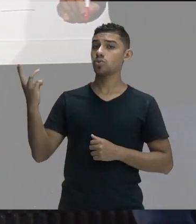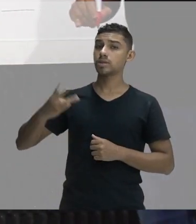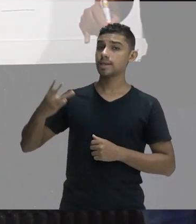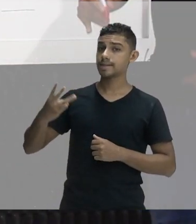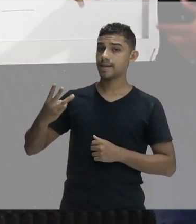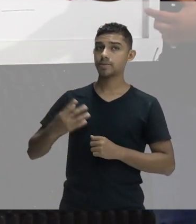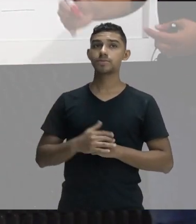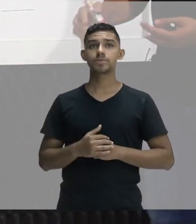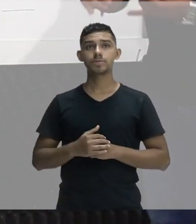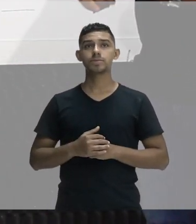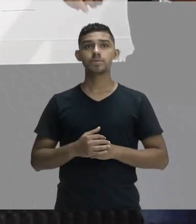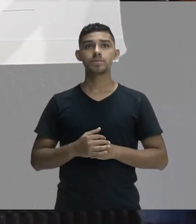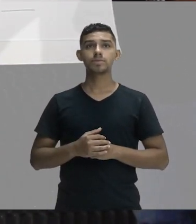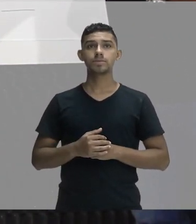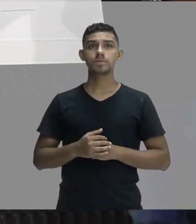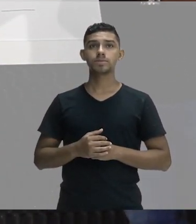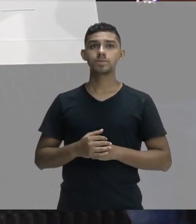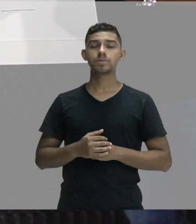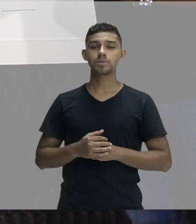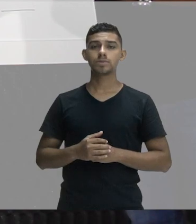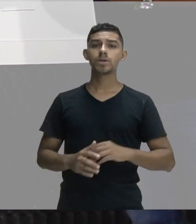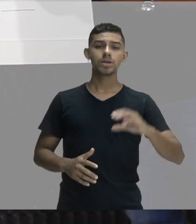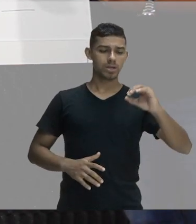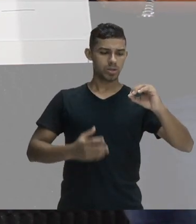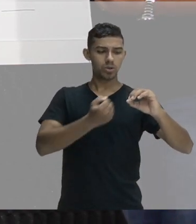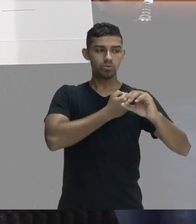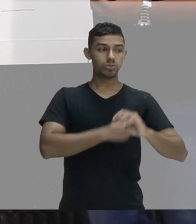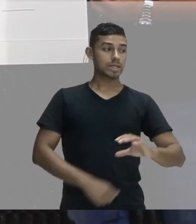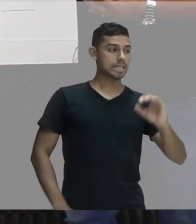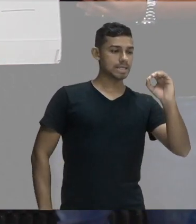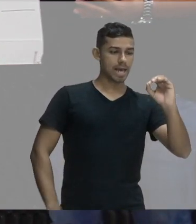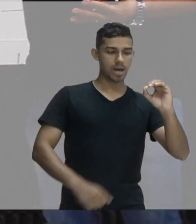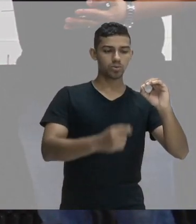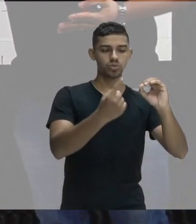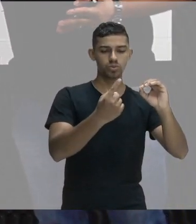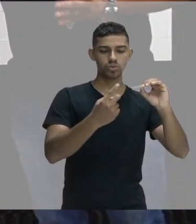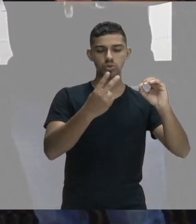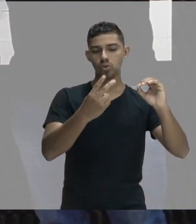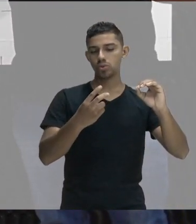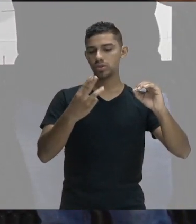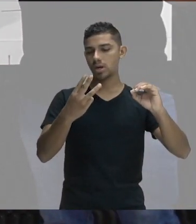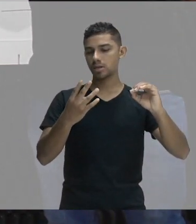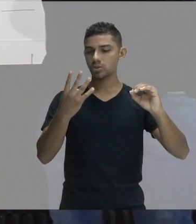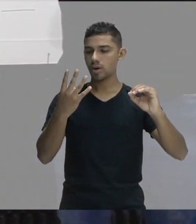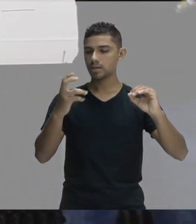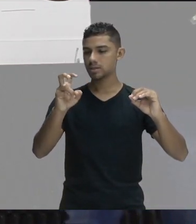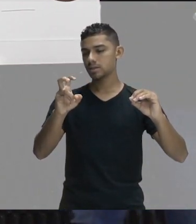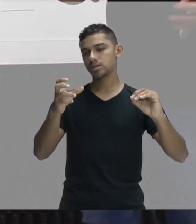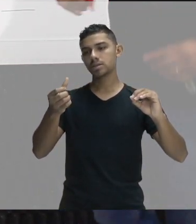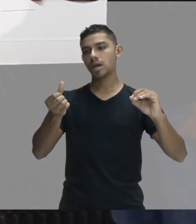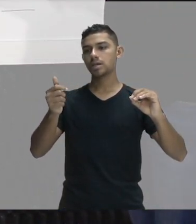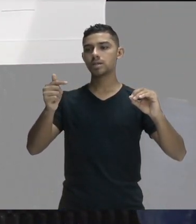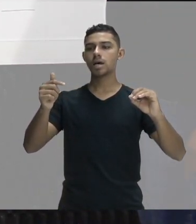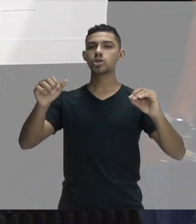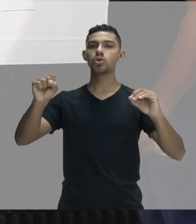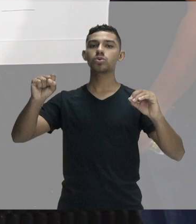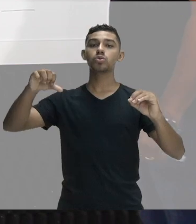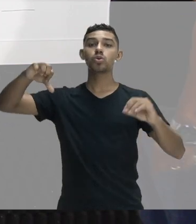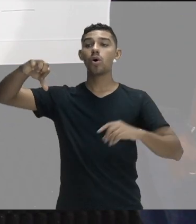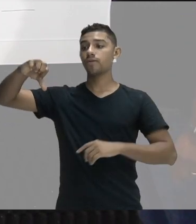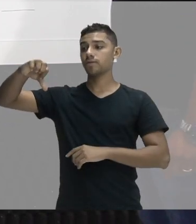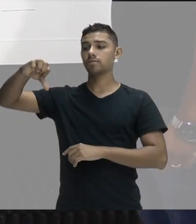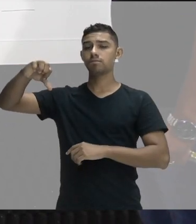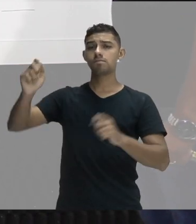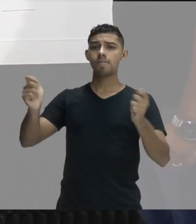O terceiro, também 10. 0, 1, 2, 3, 4, 5, 6, 7, 8, 9, né? Então, são 10 números que você tem. Então, qualquer um